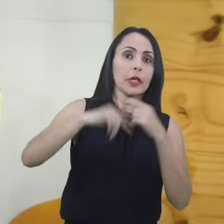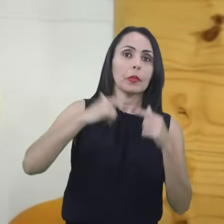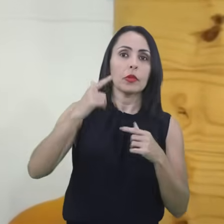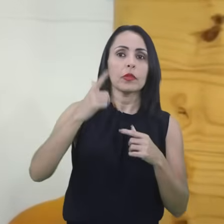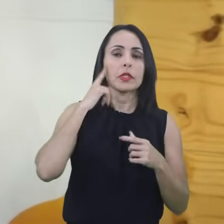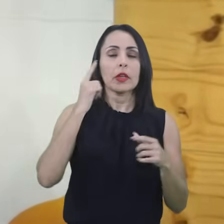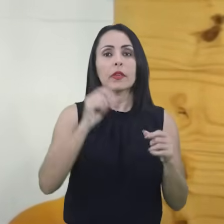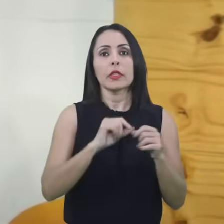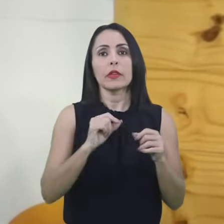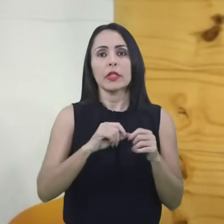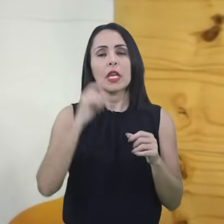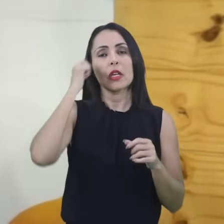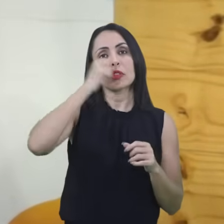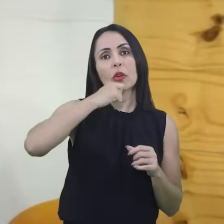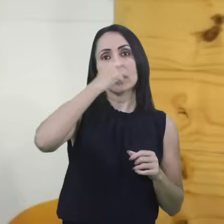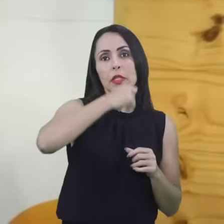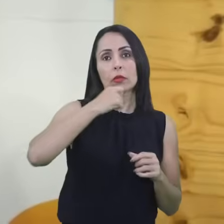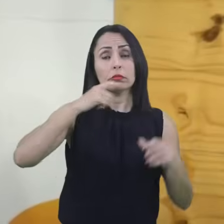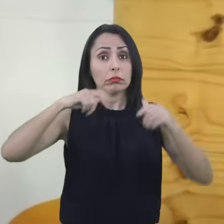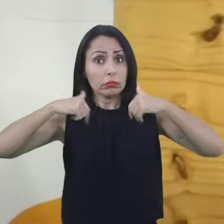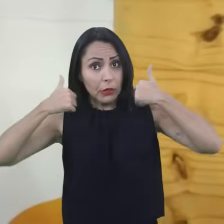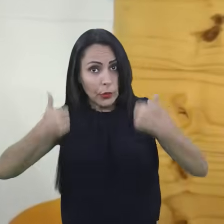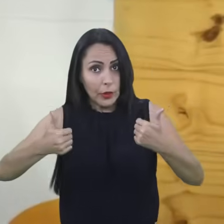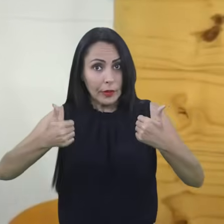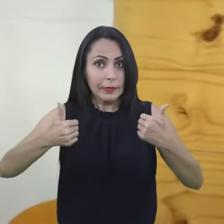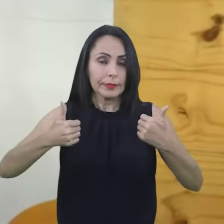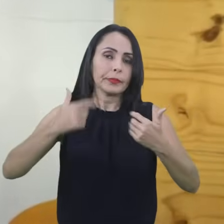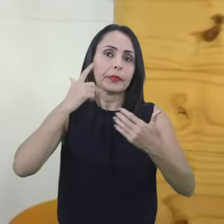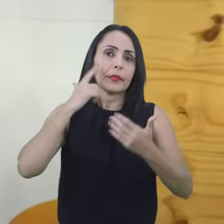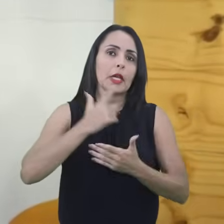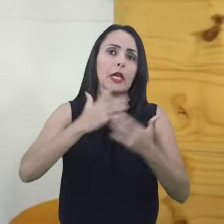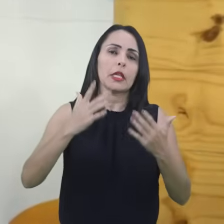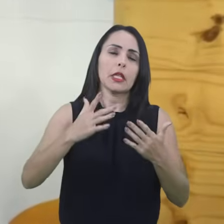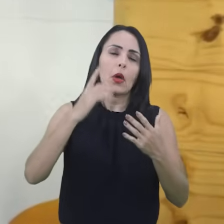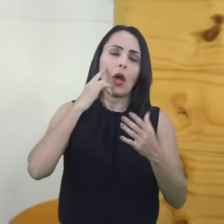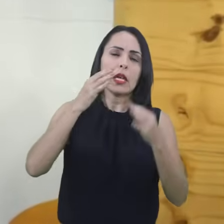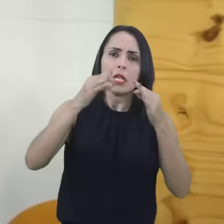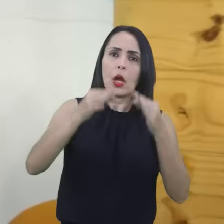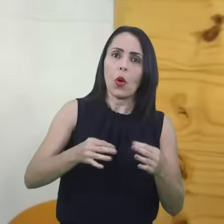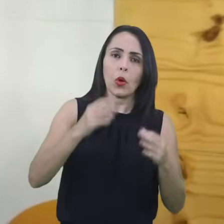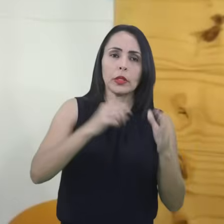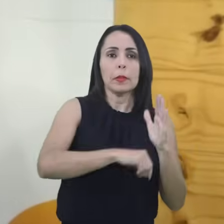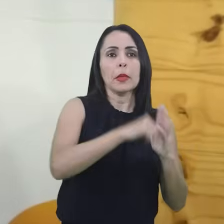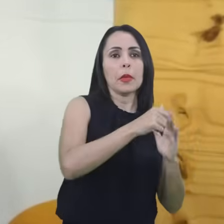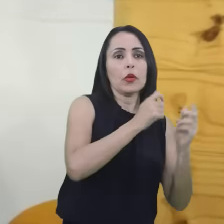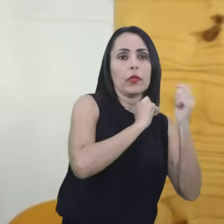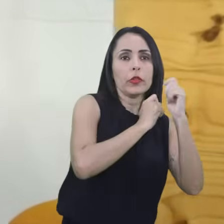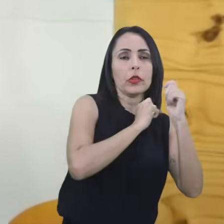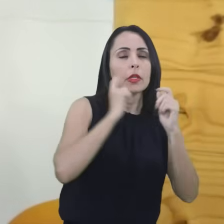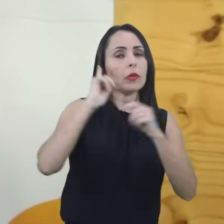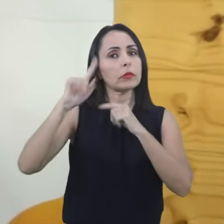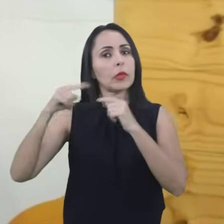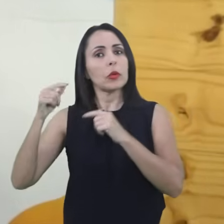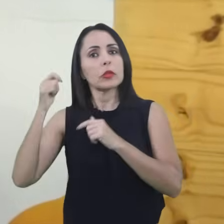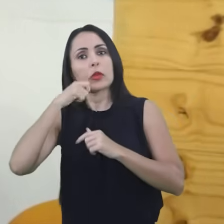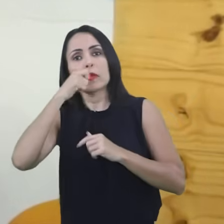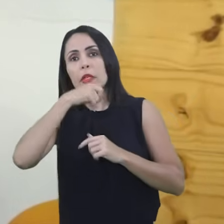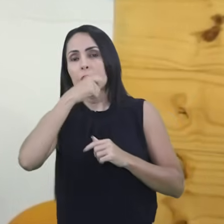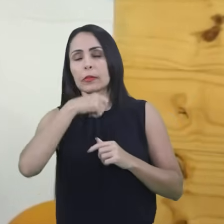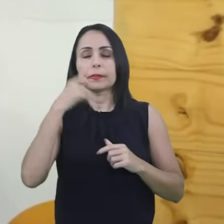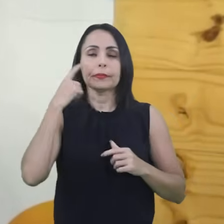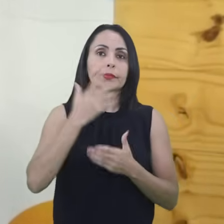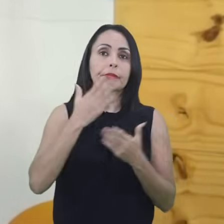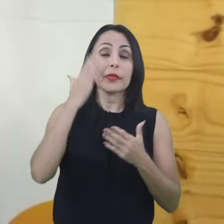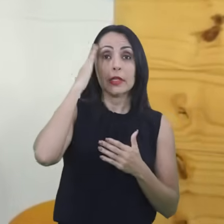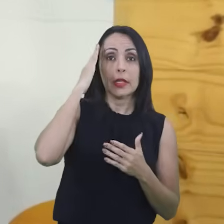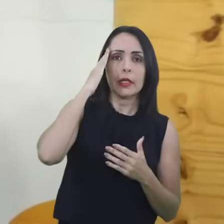depois fazer a escovação. Tranquilo? Então, estabelecida a ordem, primeiro fio dental e depois a escovação,